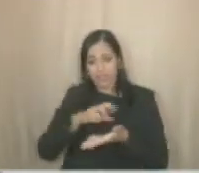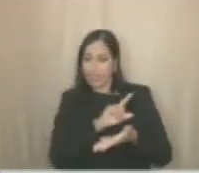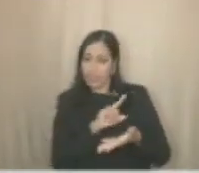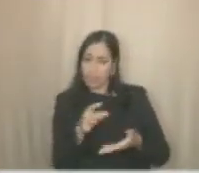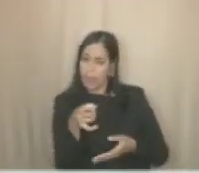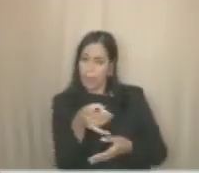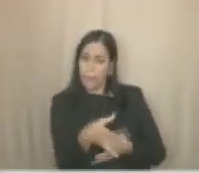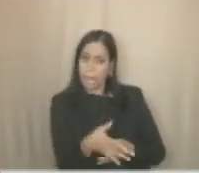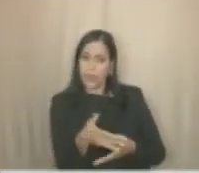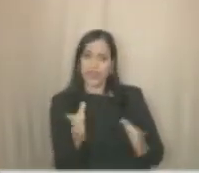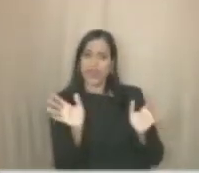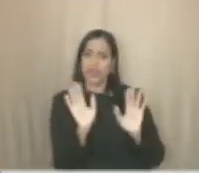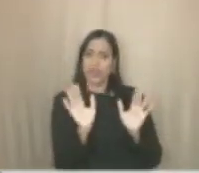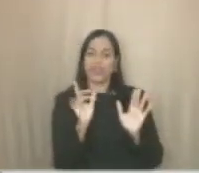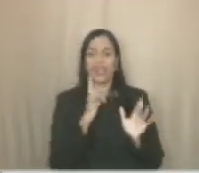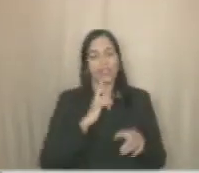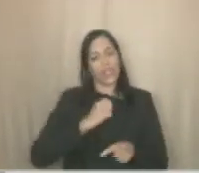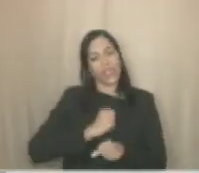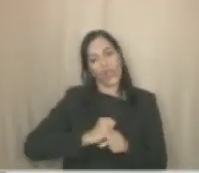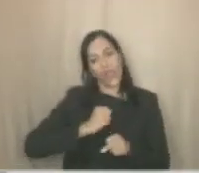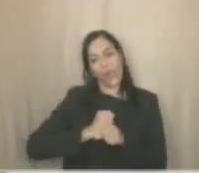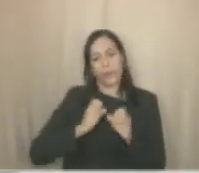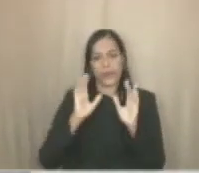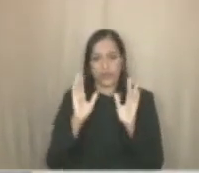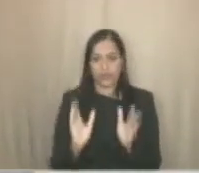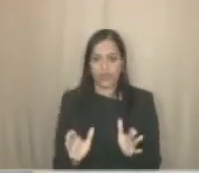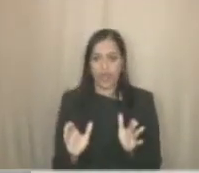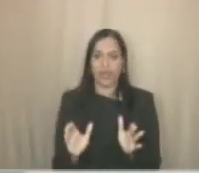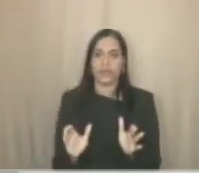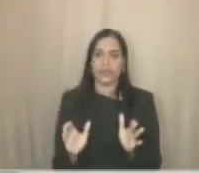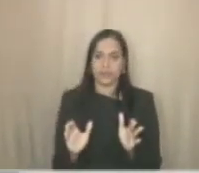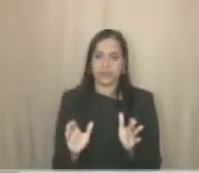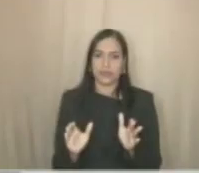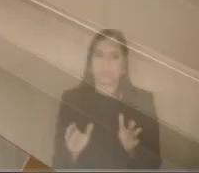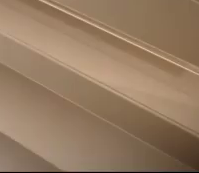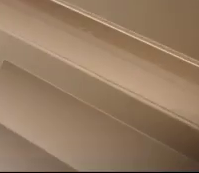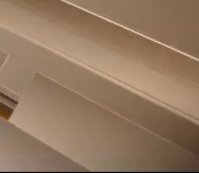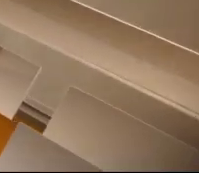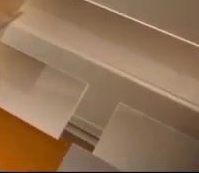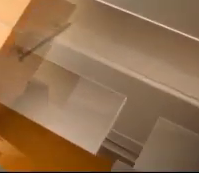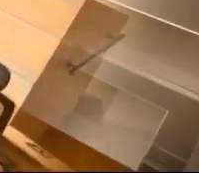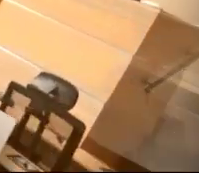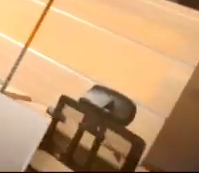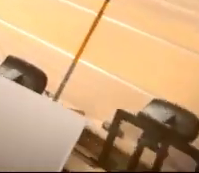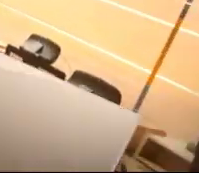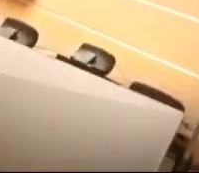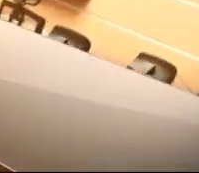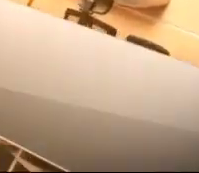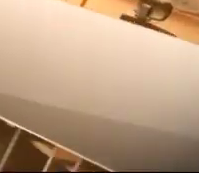ocorreu esse problema com a construtora, e já está sendo tratado o distrato, estará sendo feito um novo contrato.